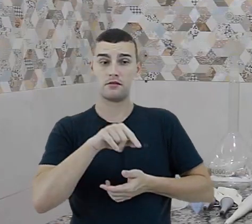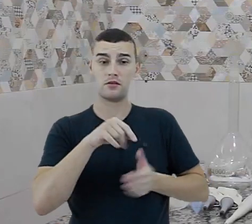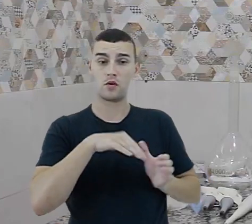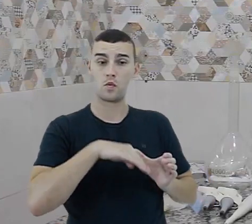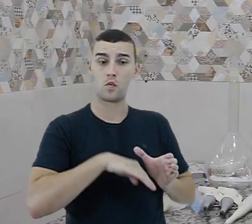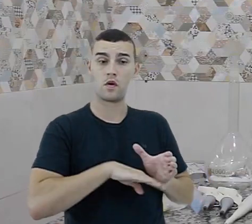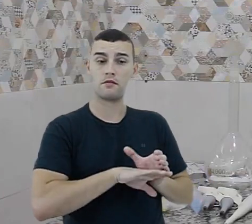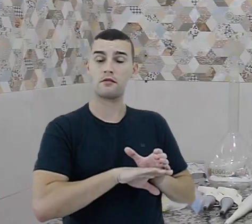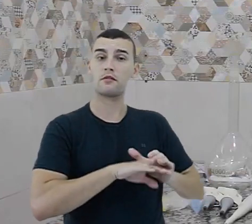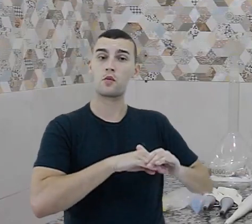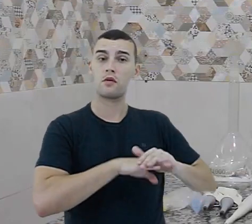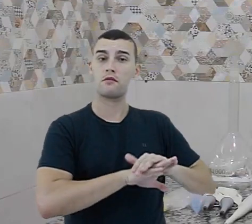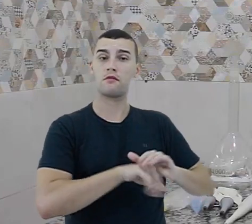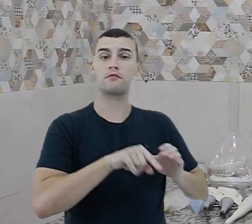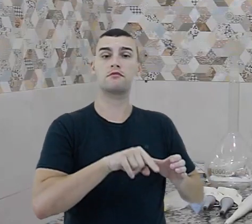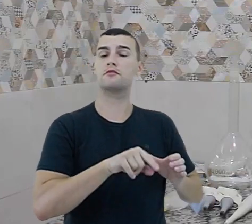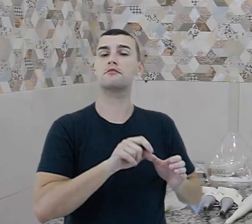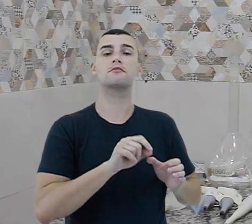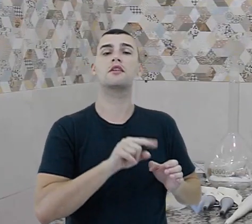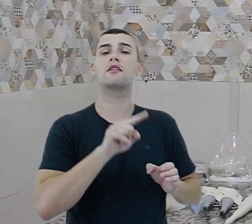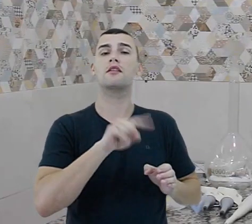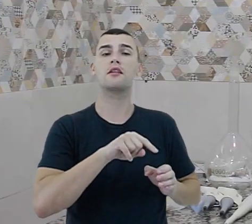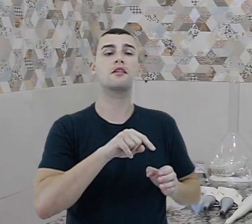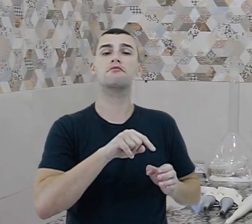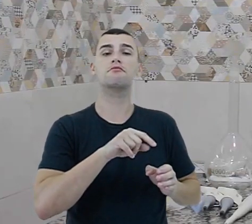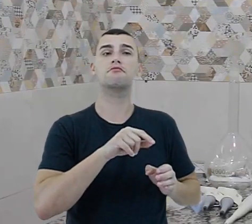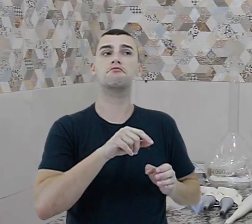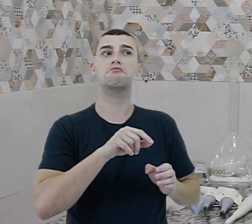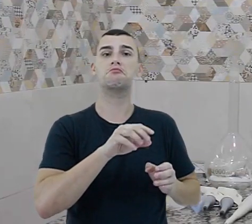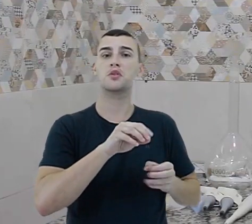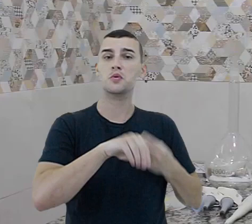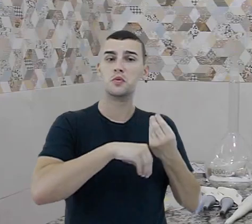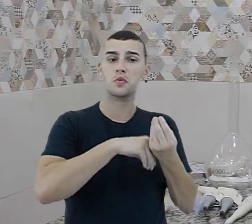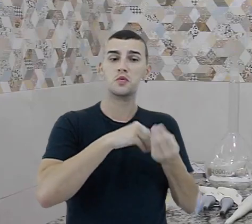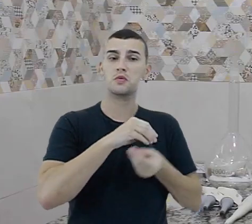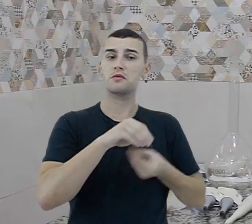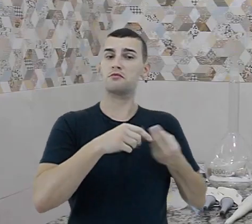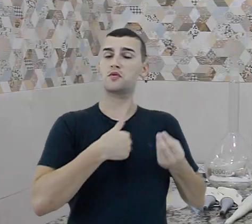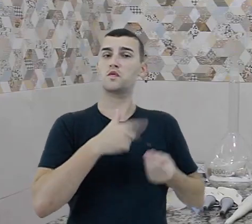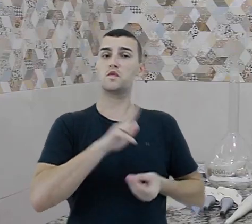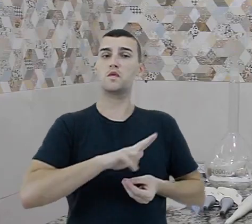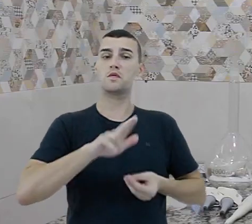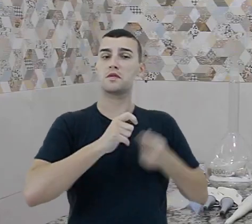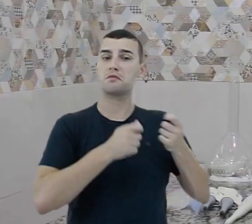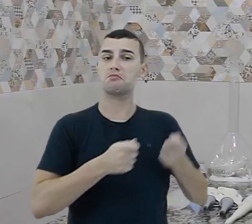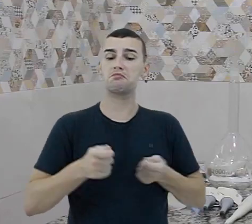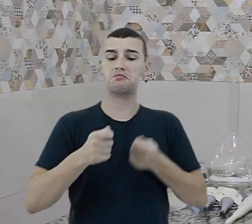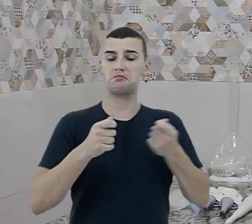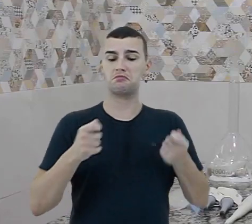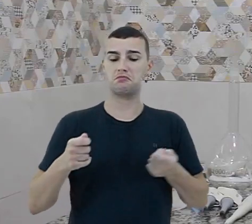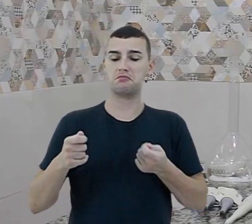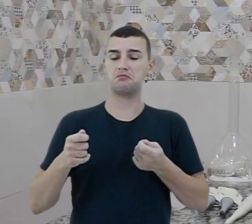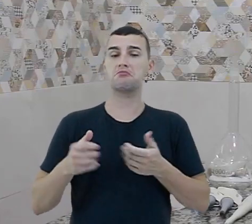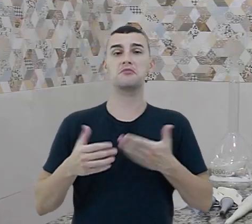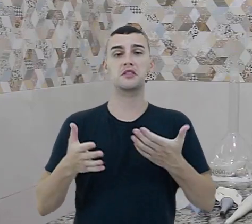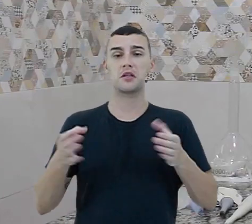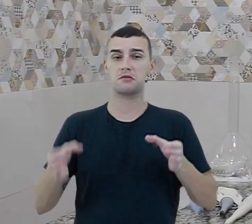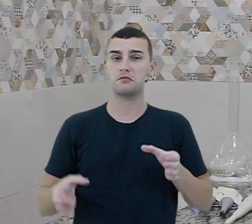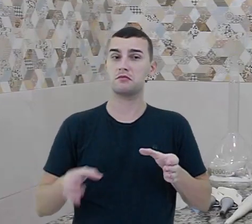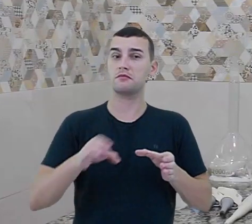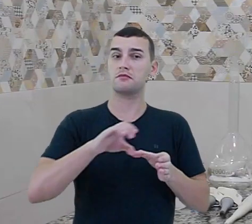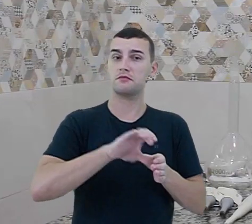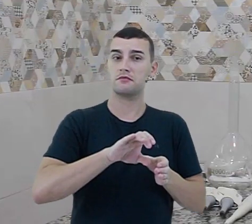Ele vai armazenar e essa solução ela vai ser uma solução de uso agora para mim. Então